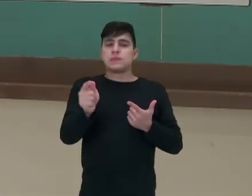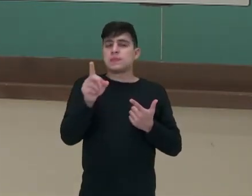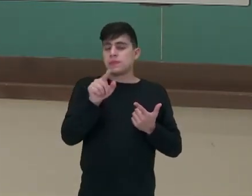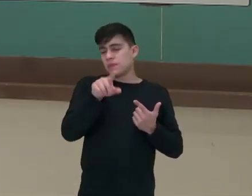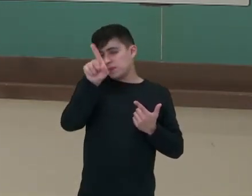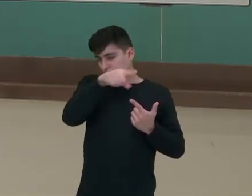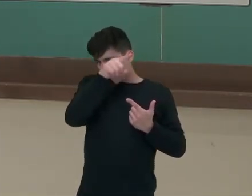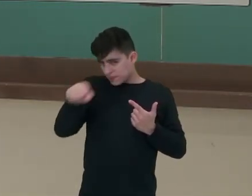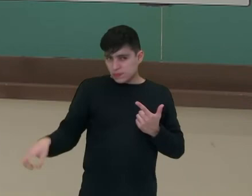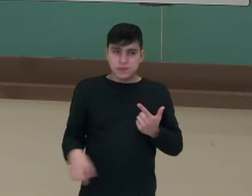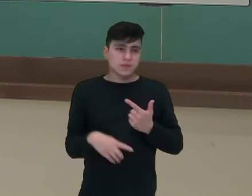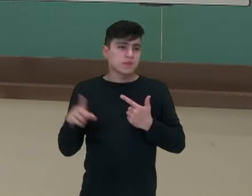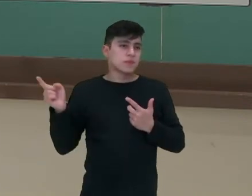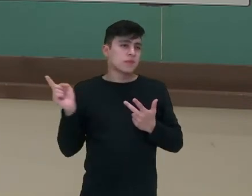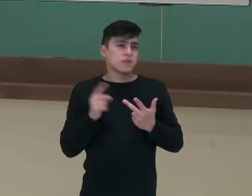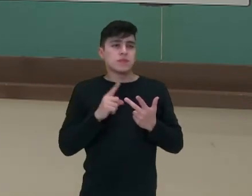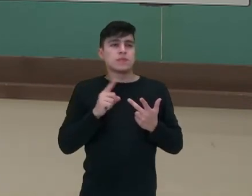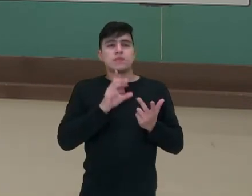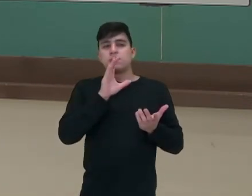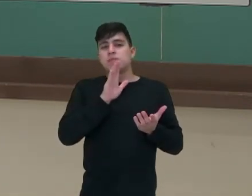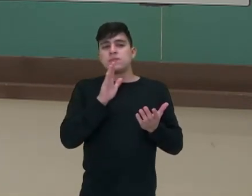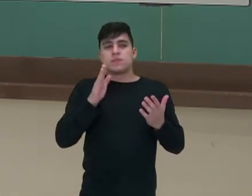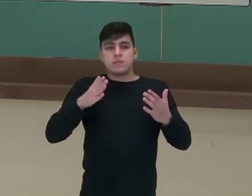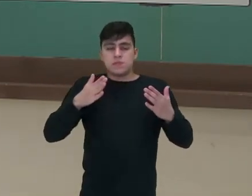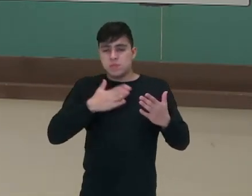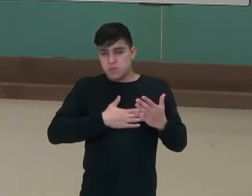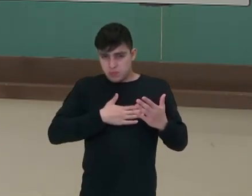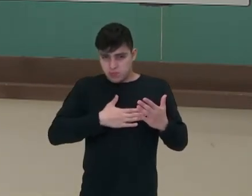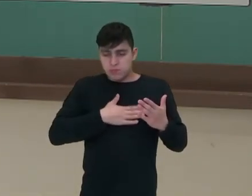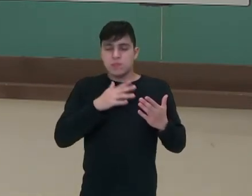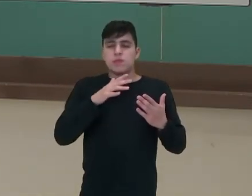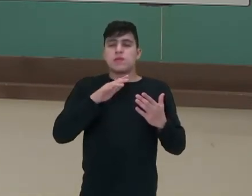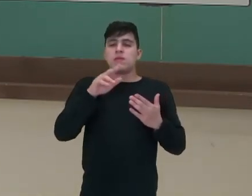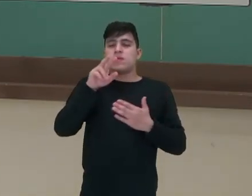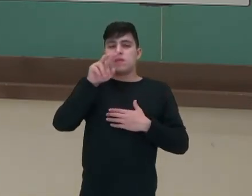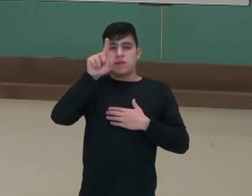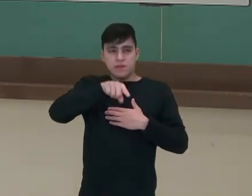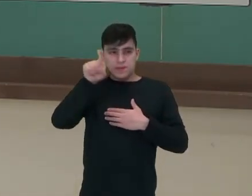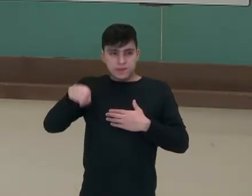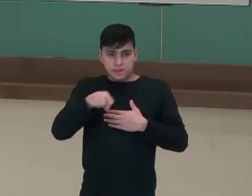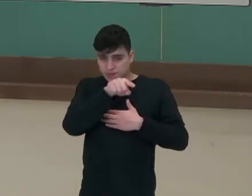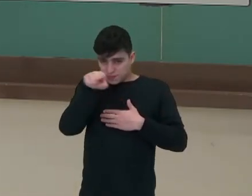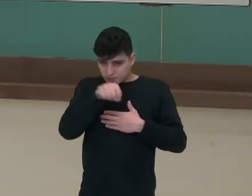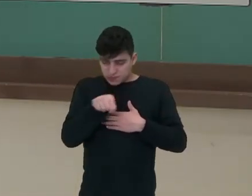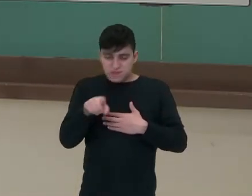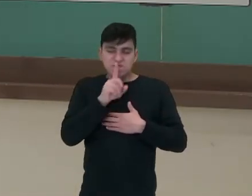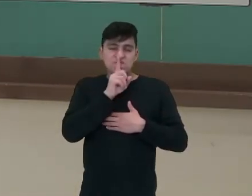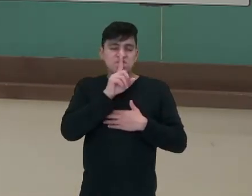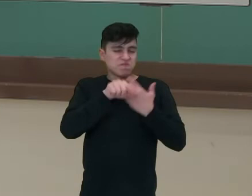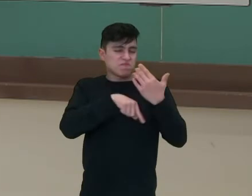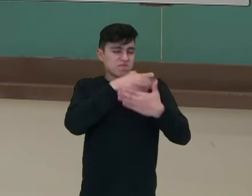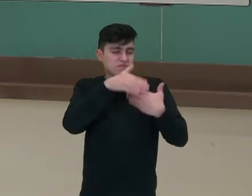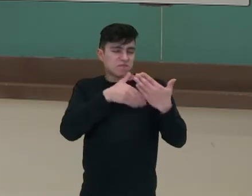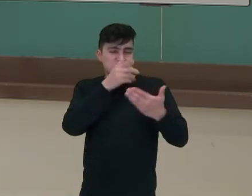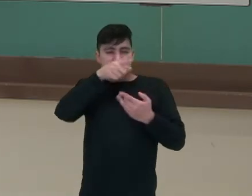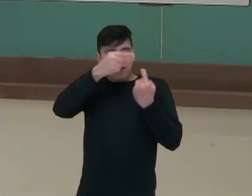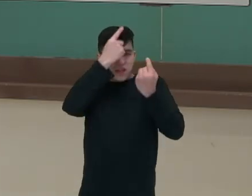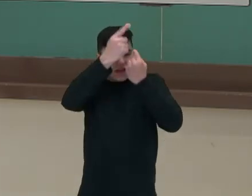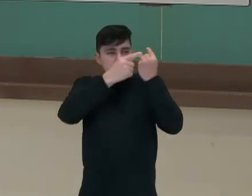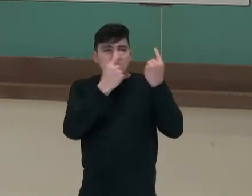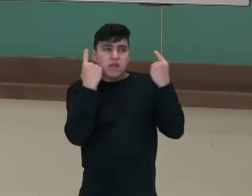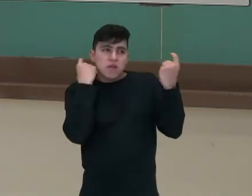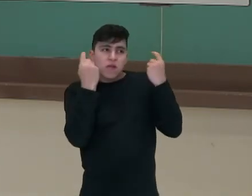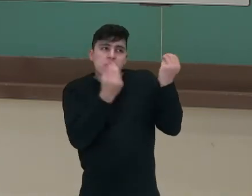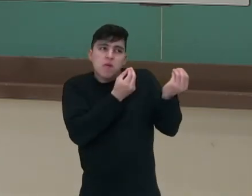dedo, um xizinho, né? Bater as mãos no tórax, então, os dois risquinhos. Silêncio. E assim vai, tá? Vocês vão criar